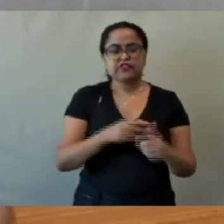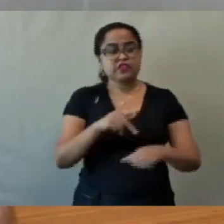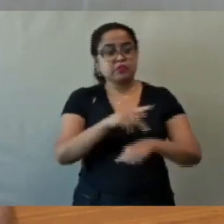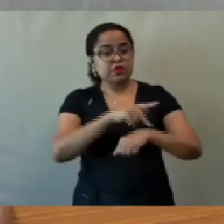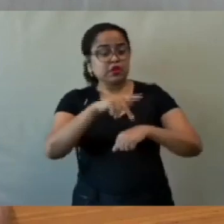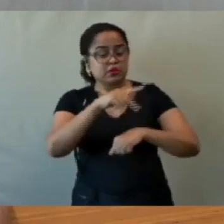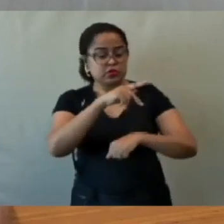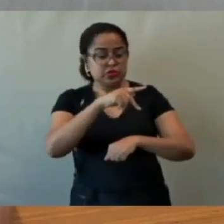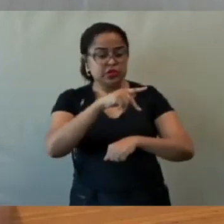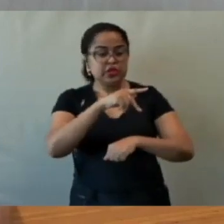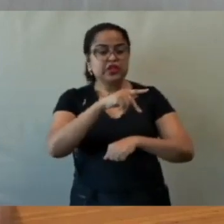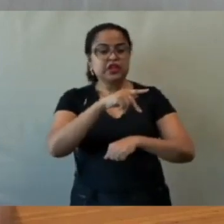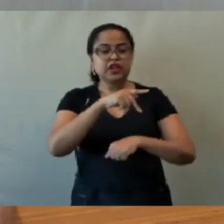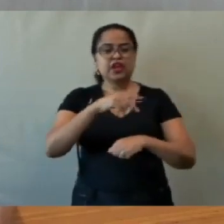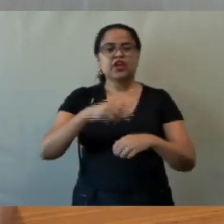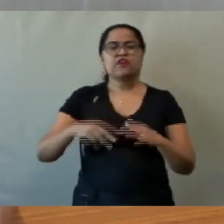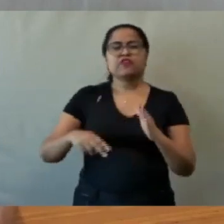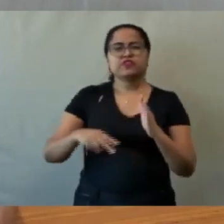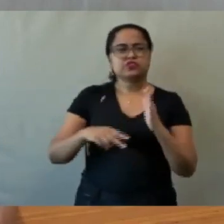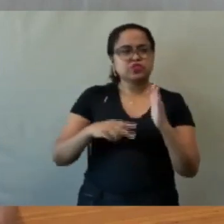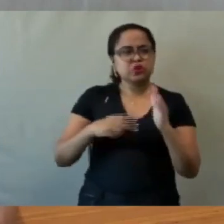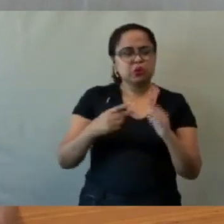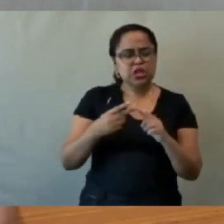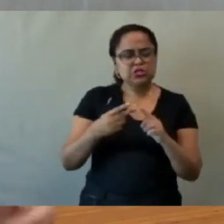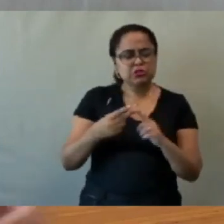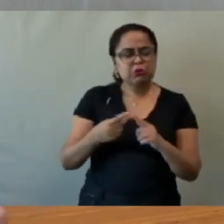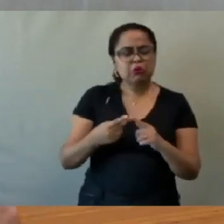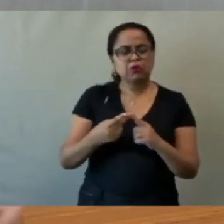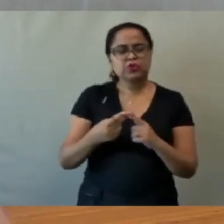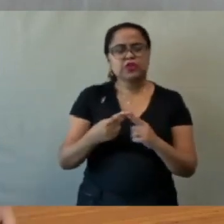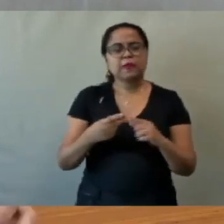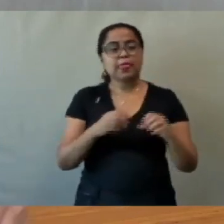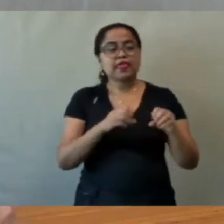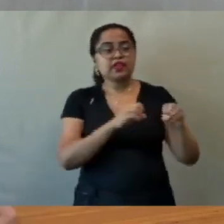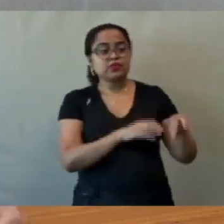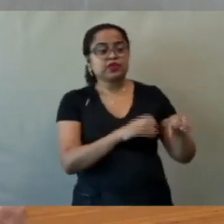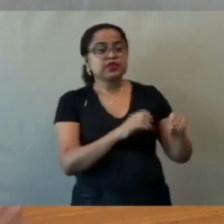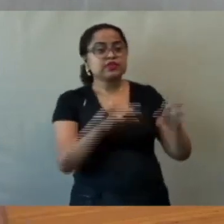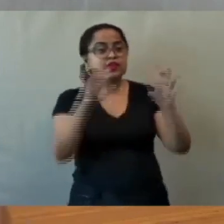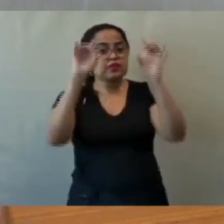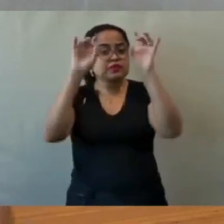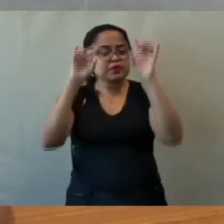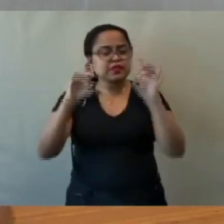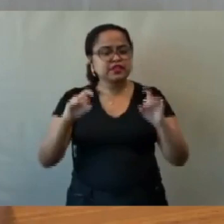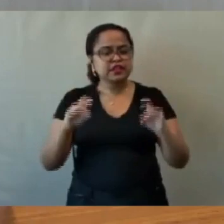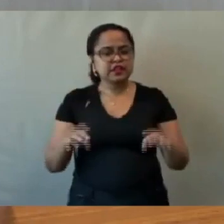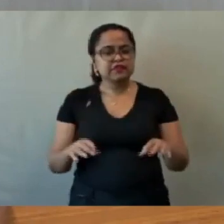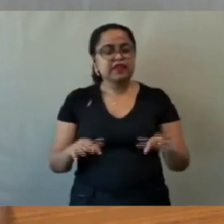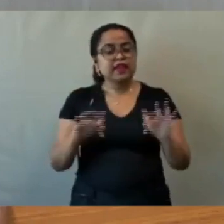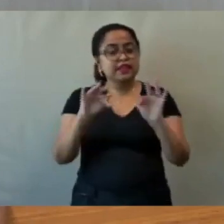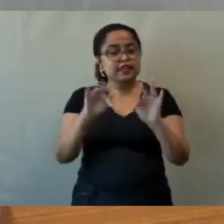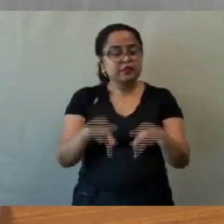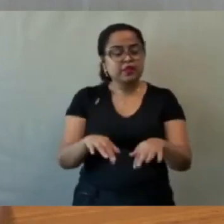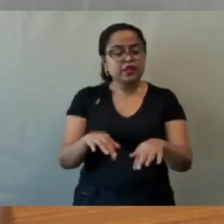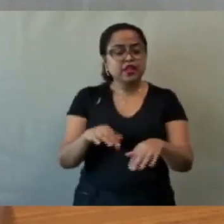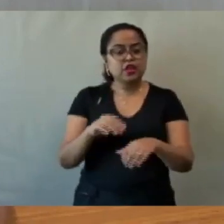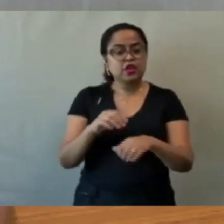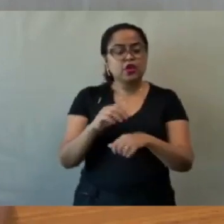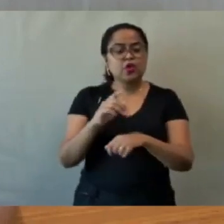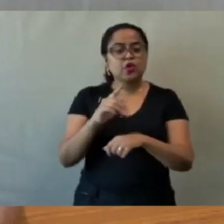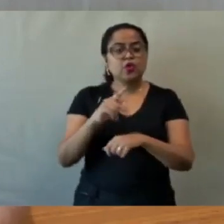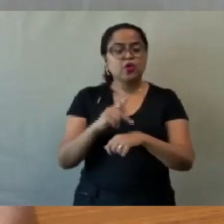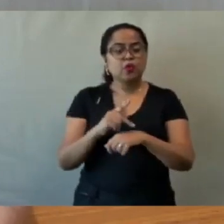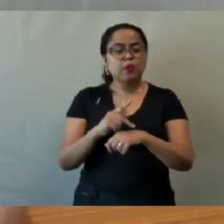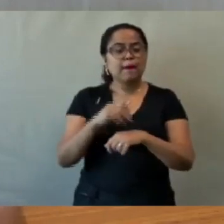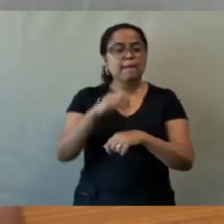licenciatura em educação especial e estudo até hoje. Terminei uma pós agora em educação prisional.